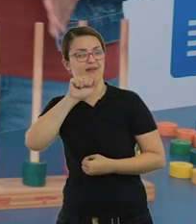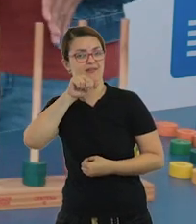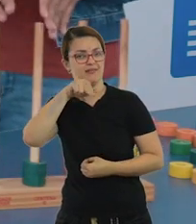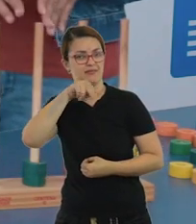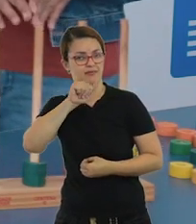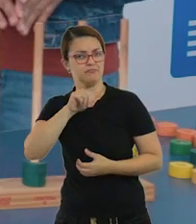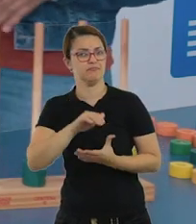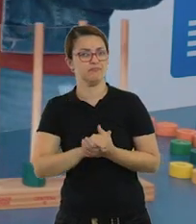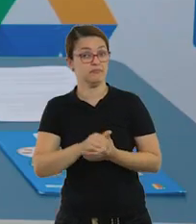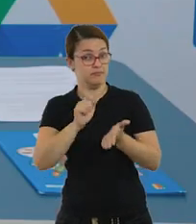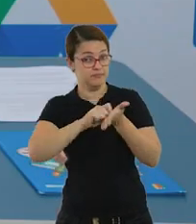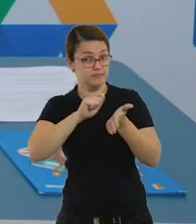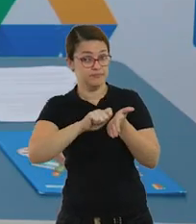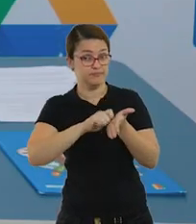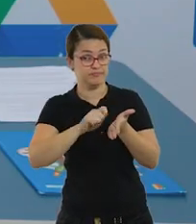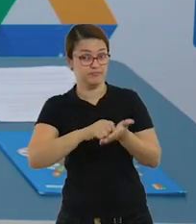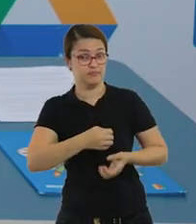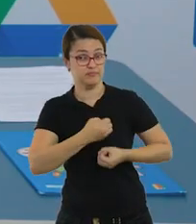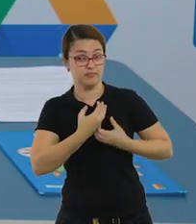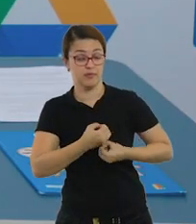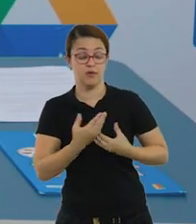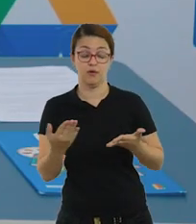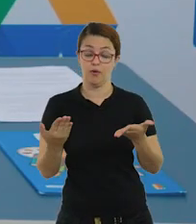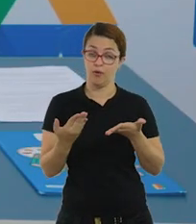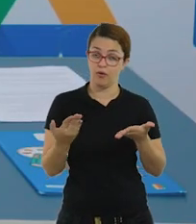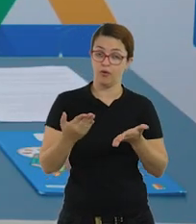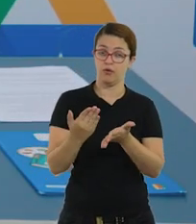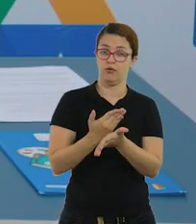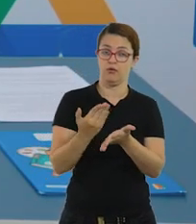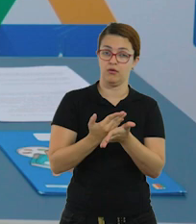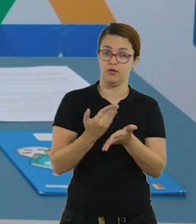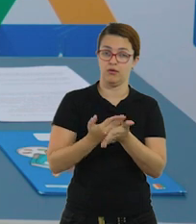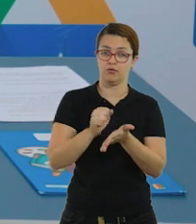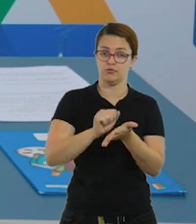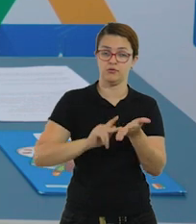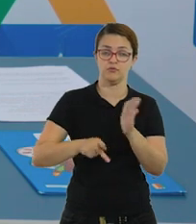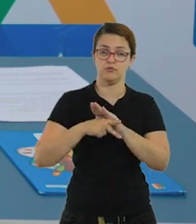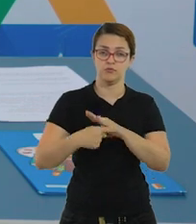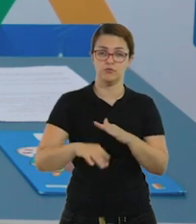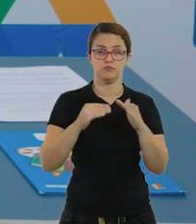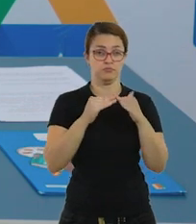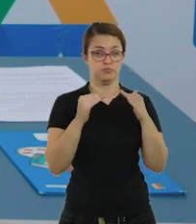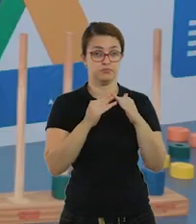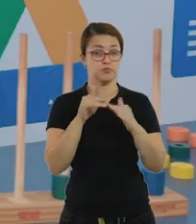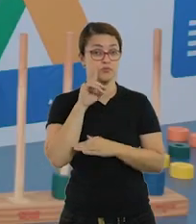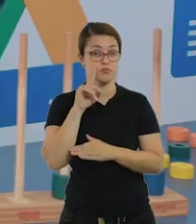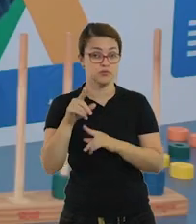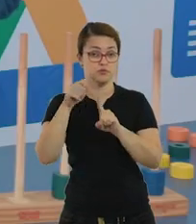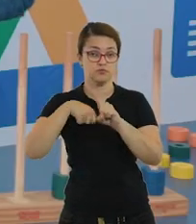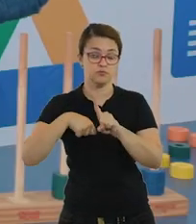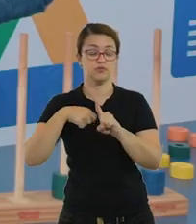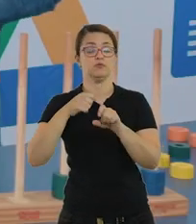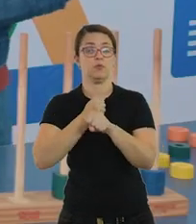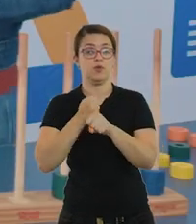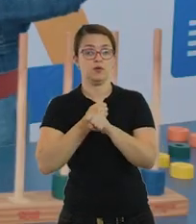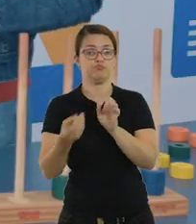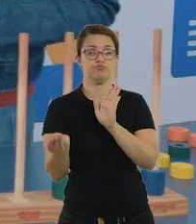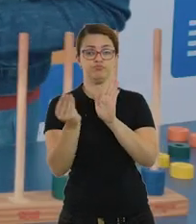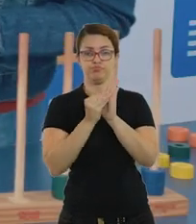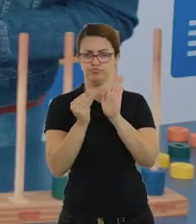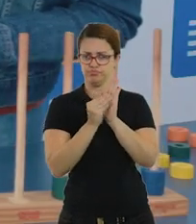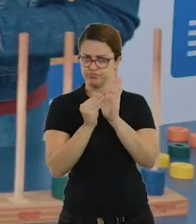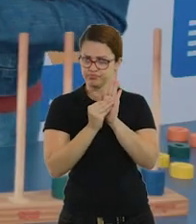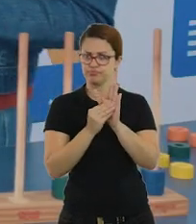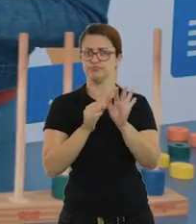né? Bem divertido. Então, crianças, peguem aí o seu caderninho do Lição de Casa, anota a data que vocês estão realizando a atividade para